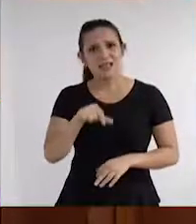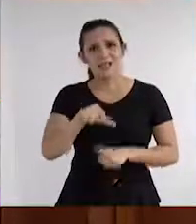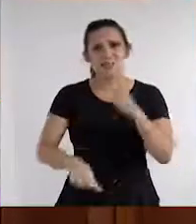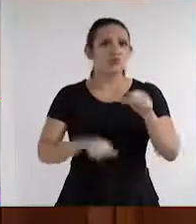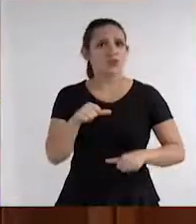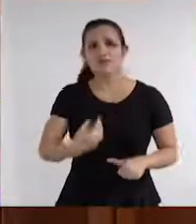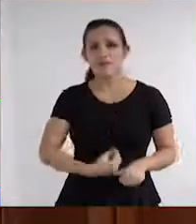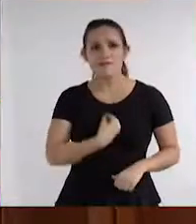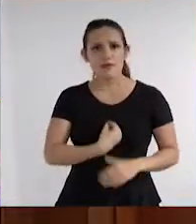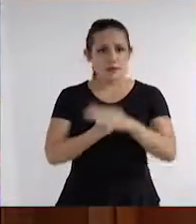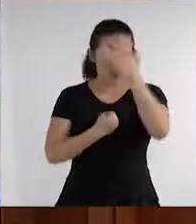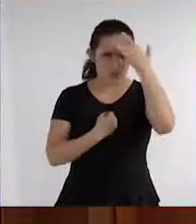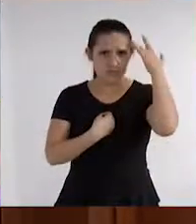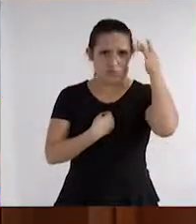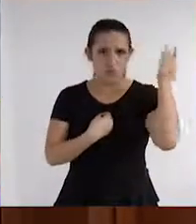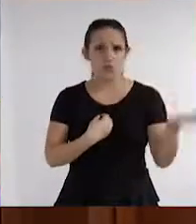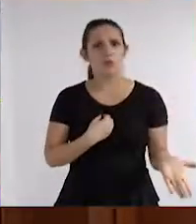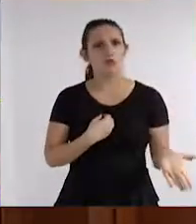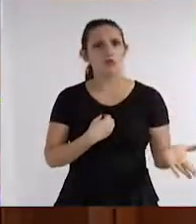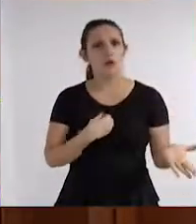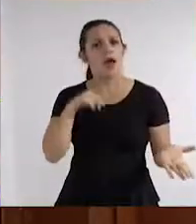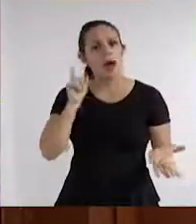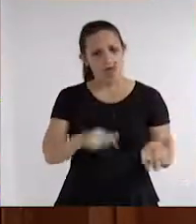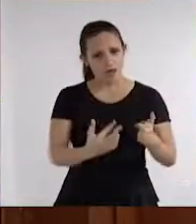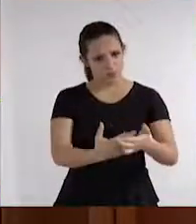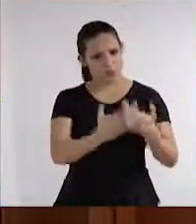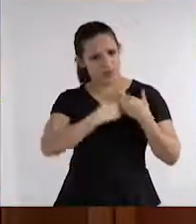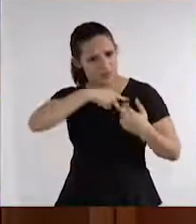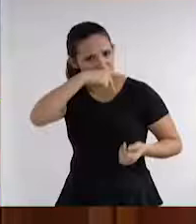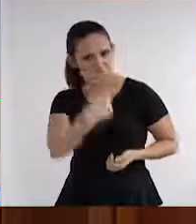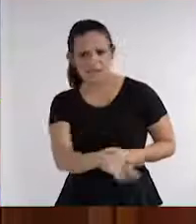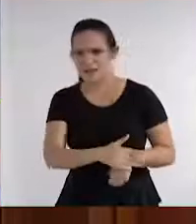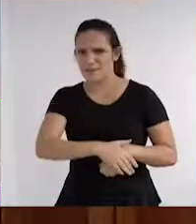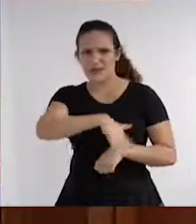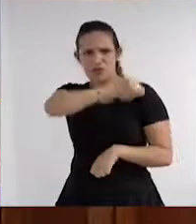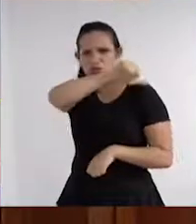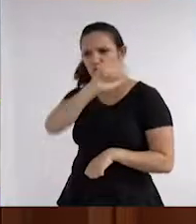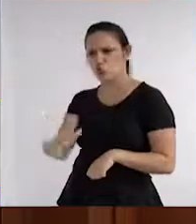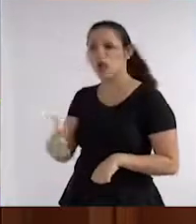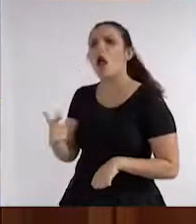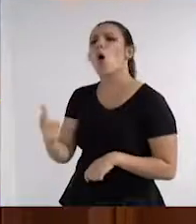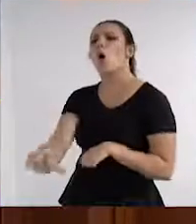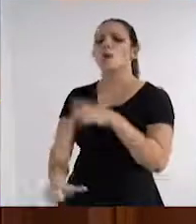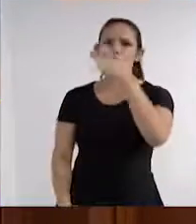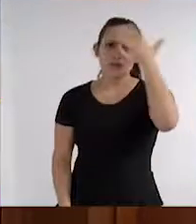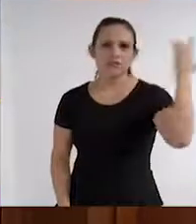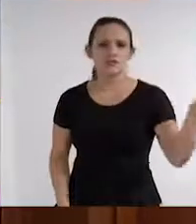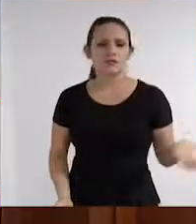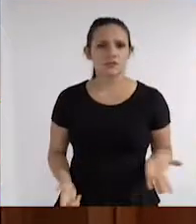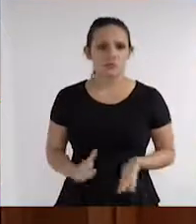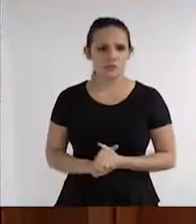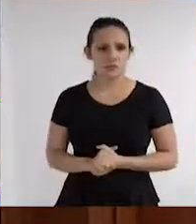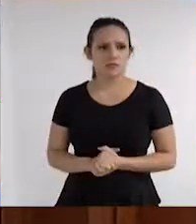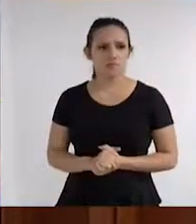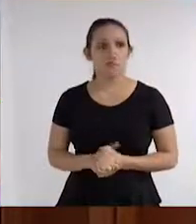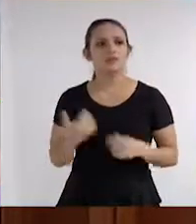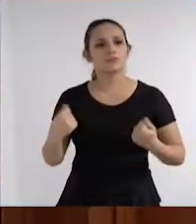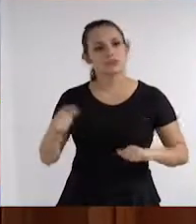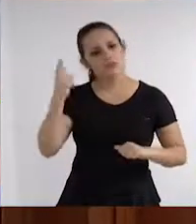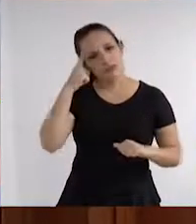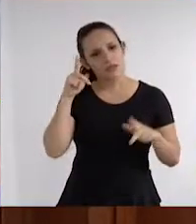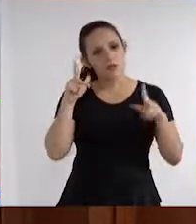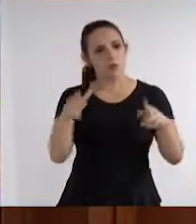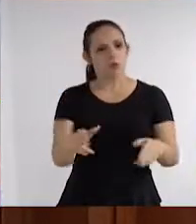com a vida das pessoas. A obrigação é maior dele do que qualquer outro cidadão, se for seguir o mesmo raciocínio do deputado